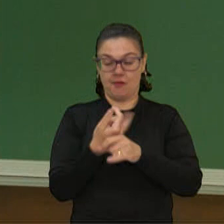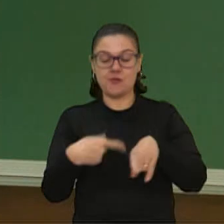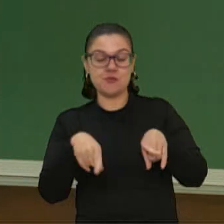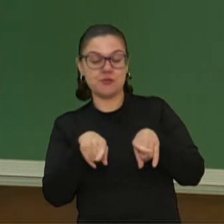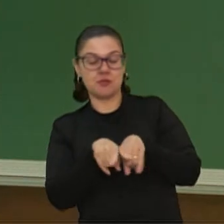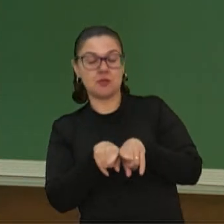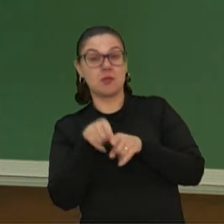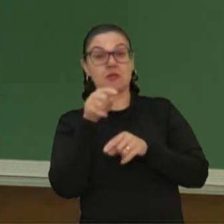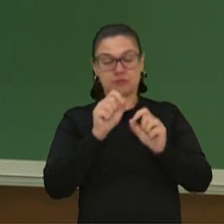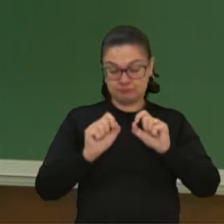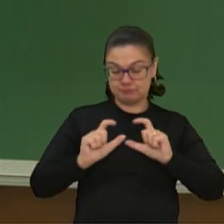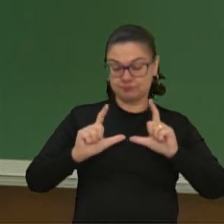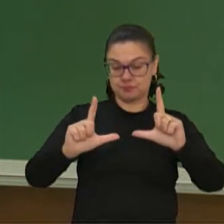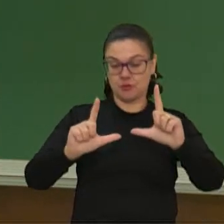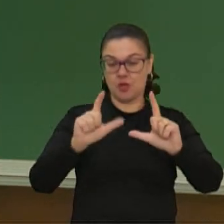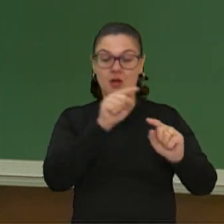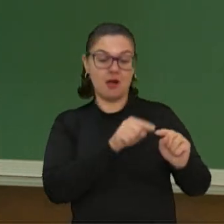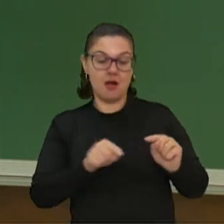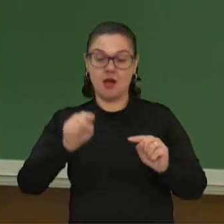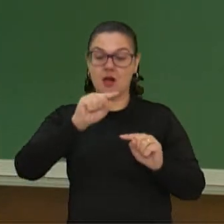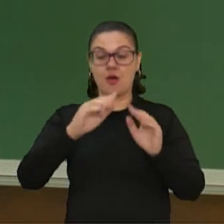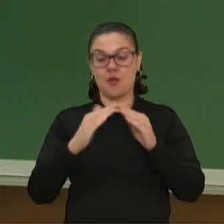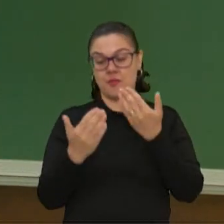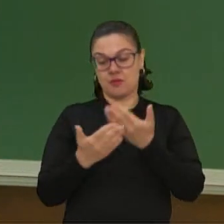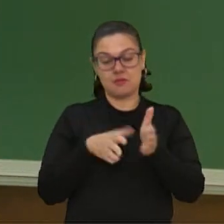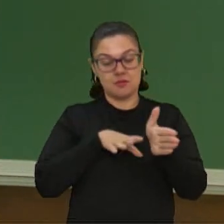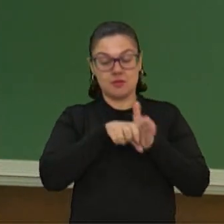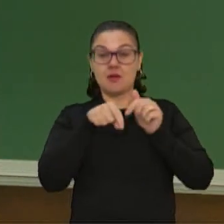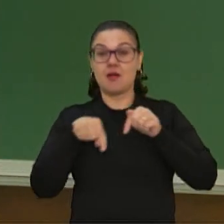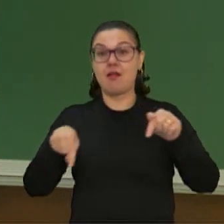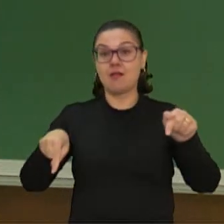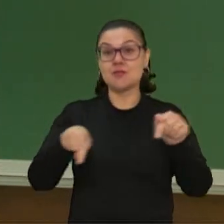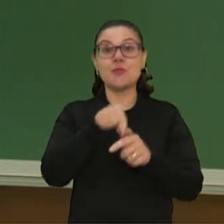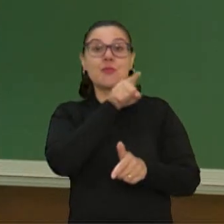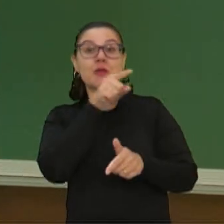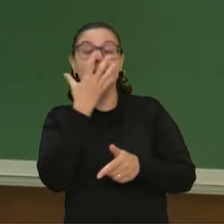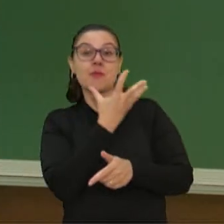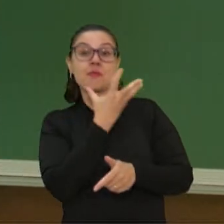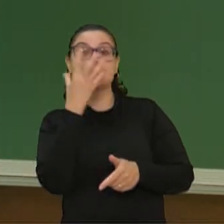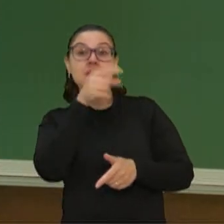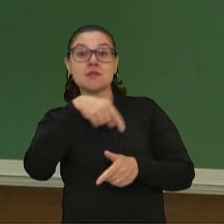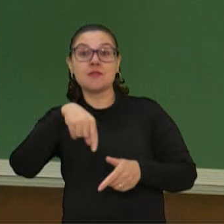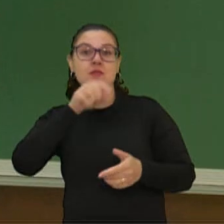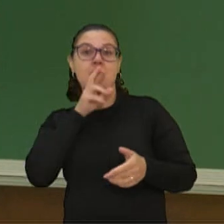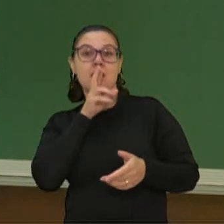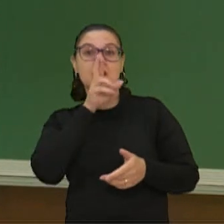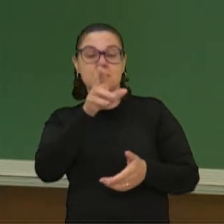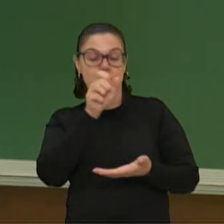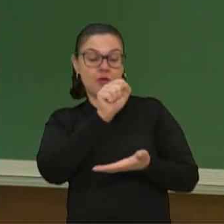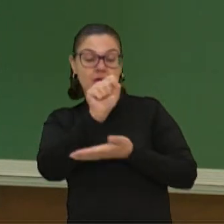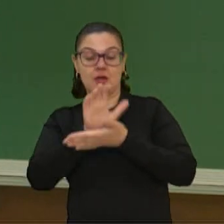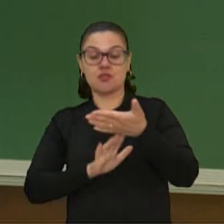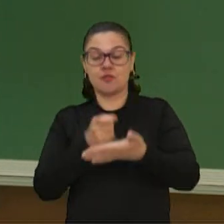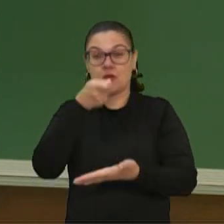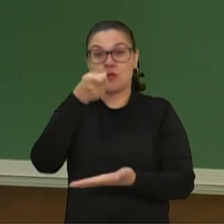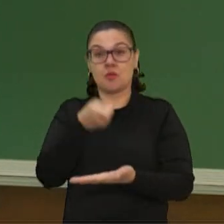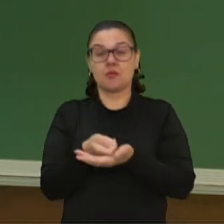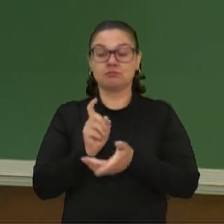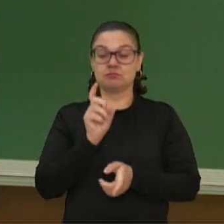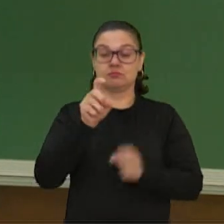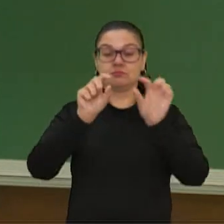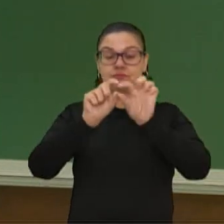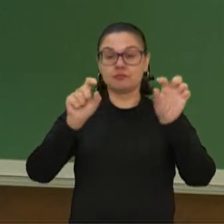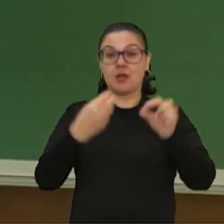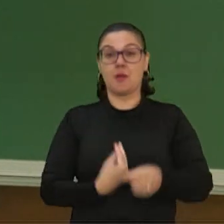fica logado com o @escola no Classroom e não se esqueça de responder a atividade obrigatória. Ela te